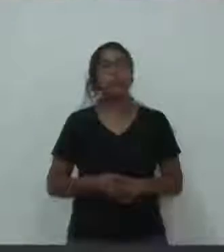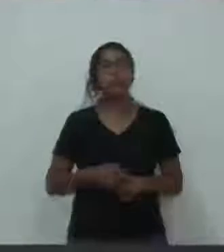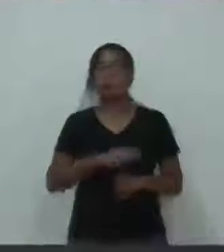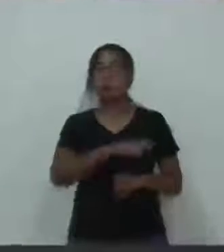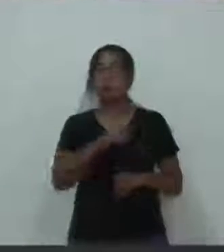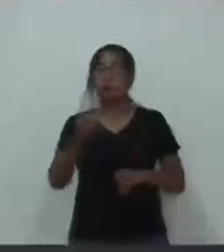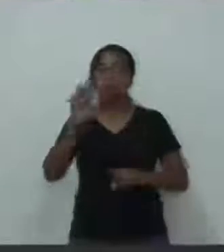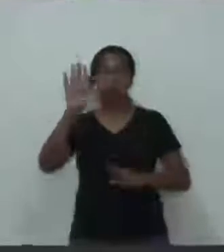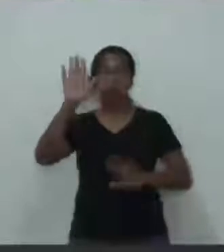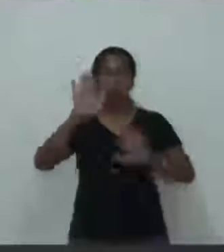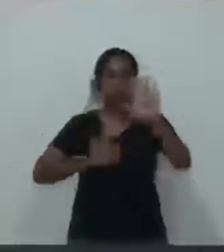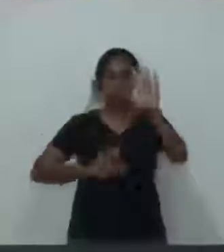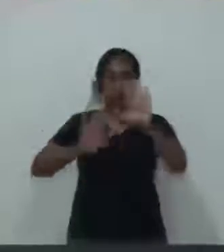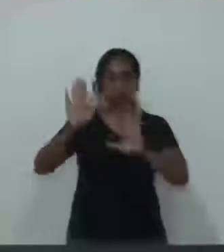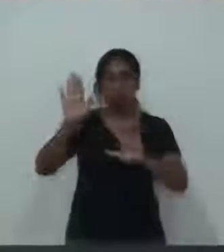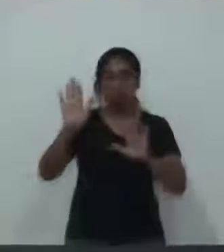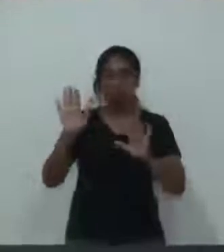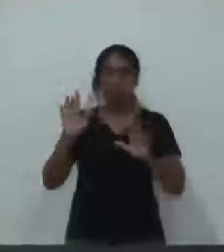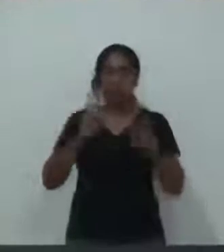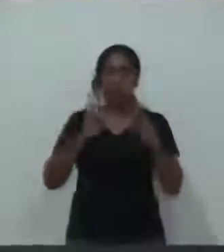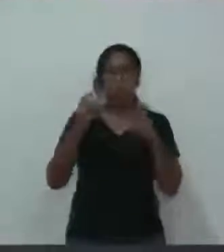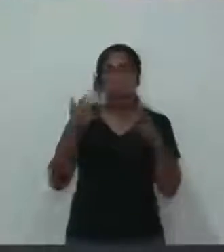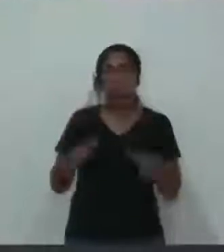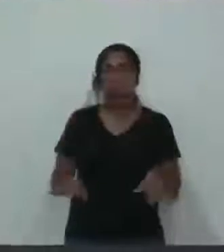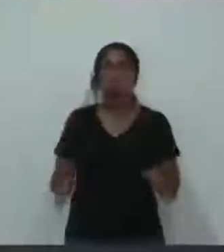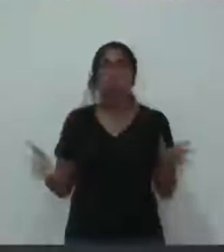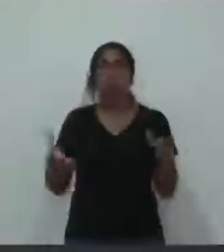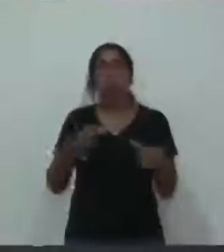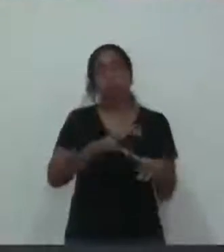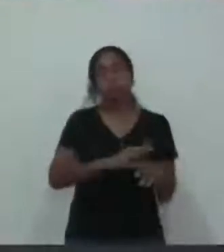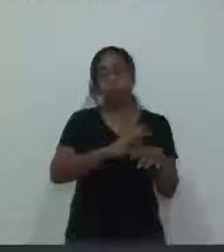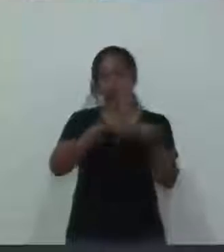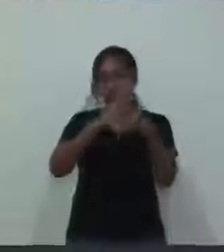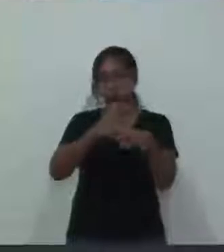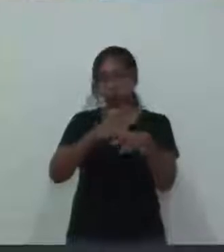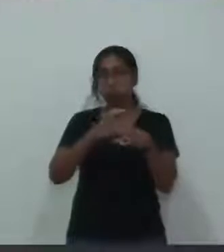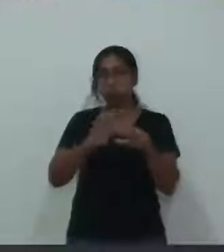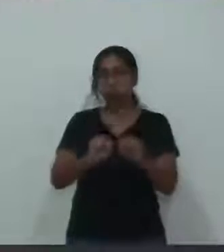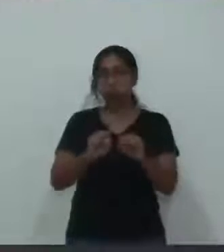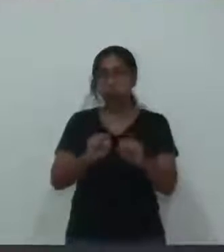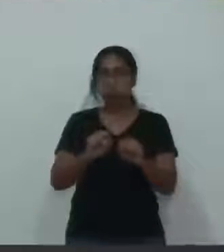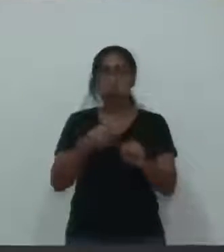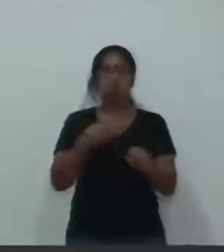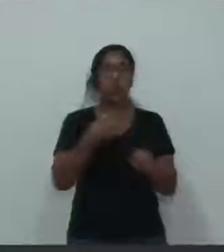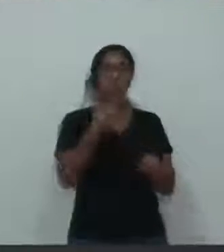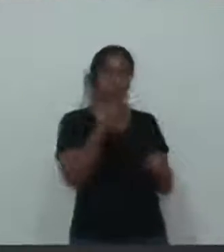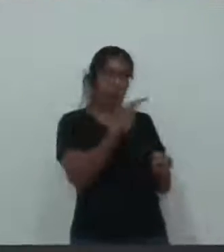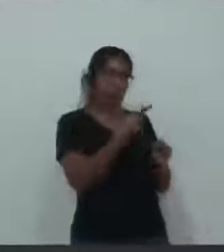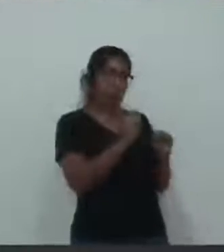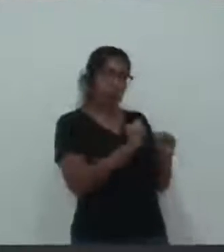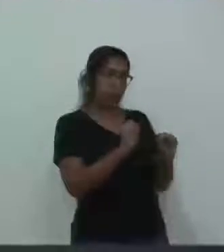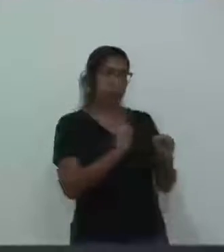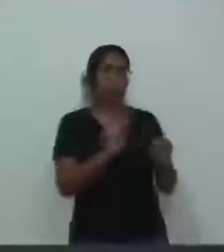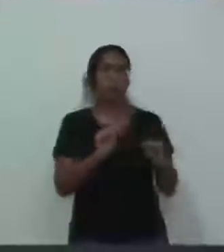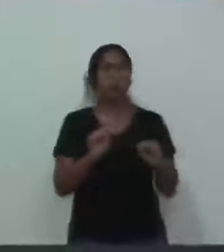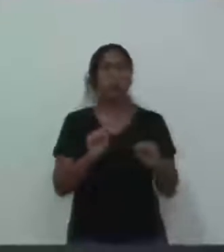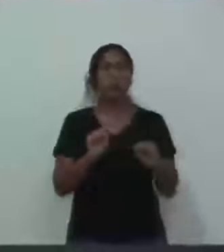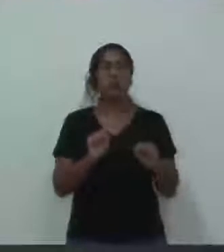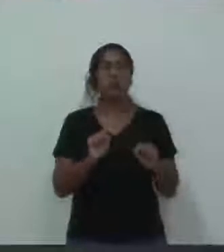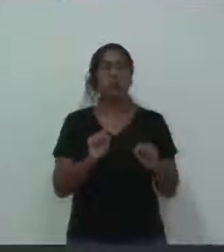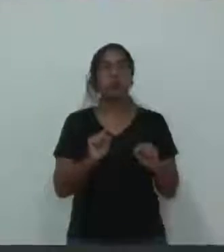Nenhum dos senhores vereadores querendo discutir. Está aberto para lideranças encaminhar a votação. Peço a palavra à vereadora Ana Genezinho.